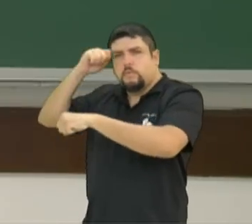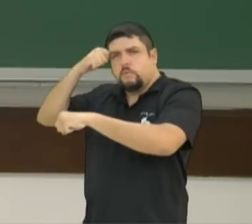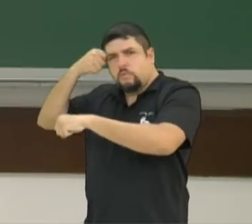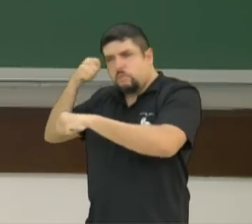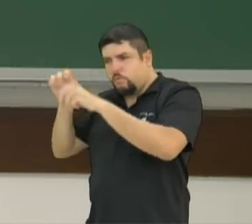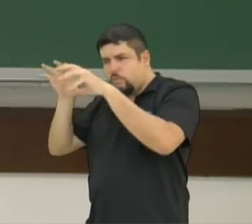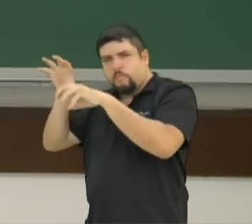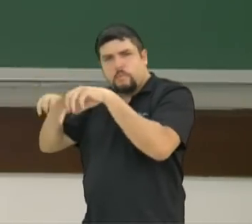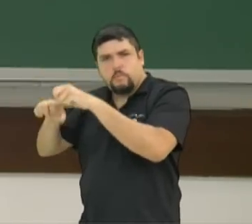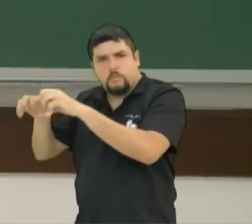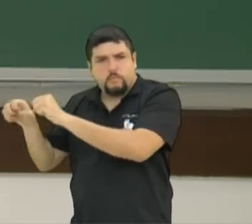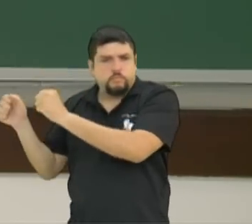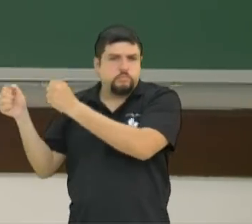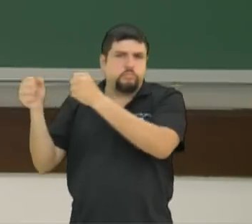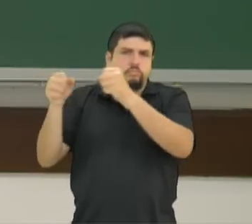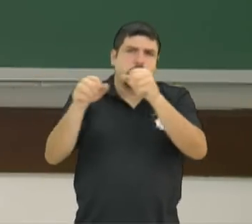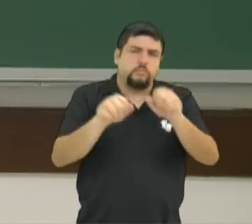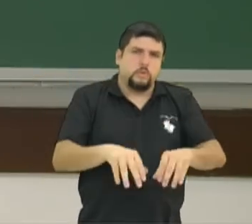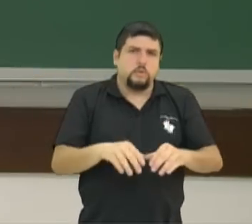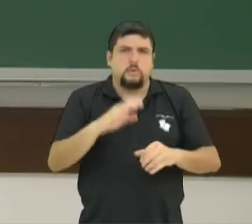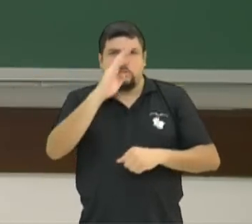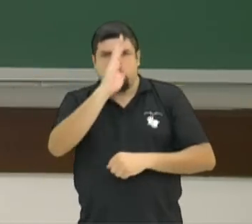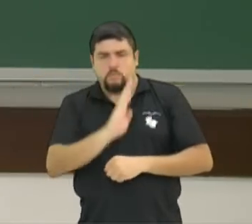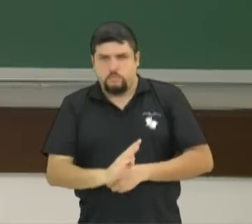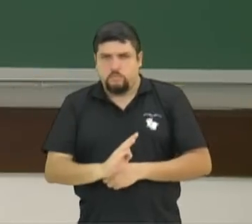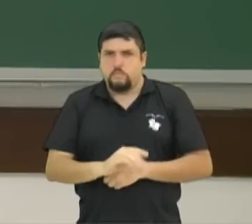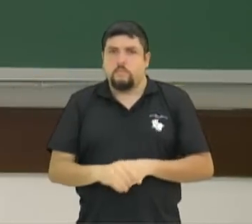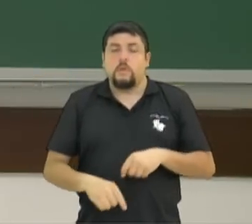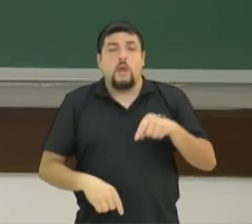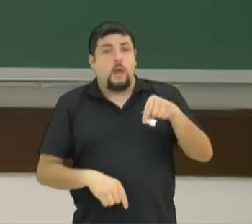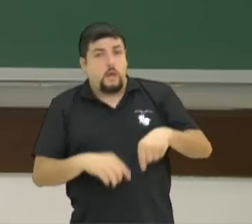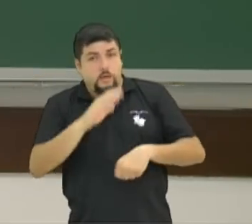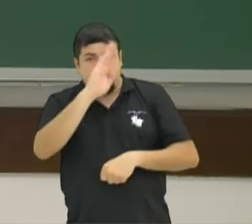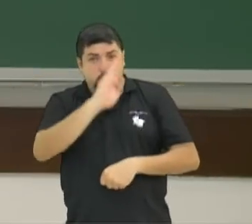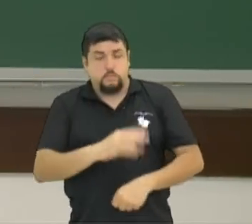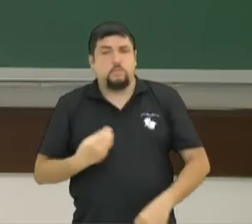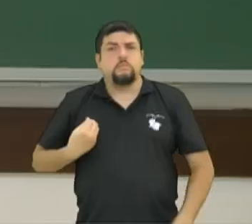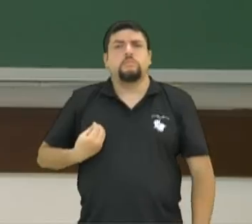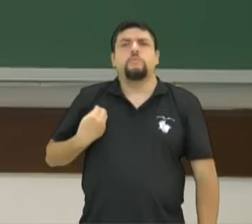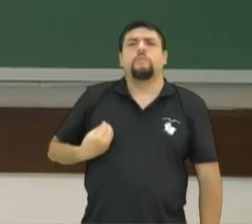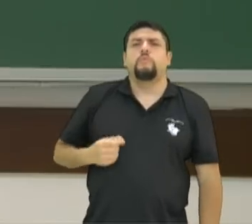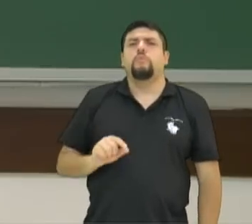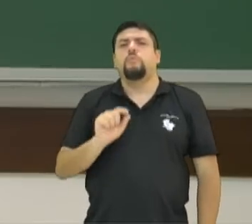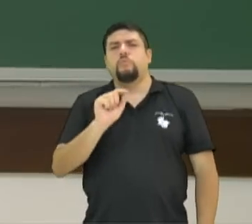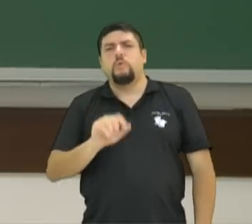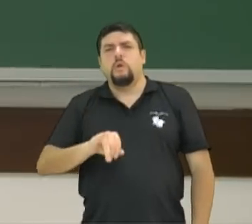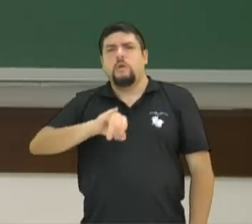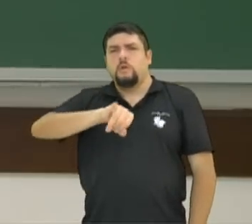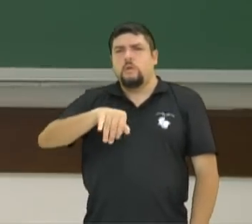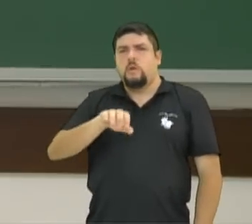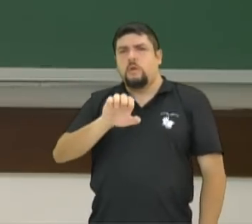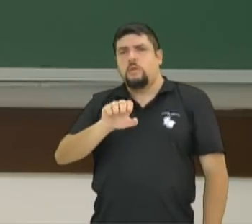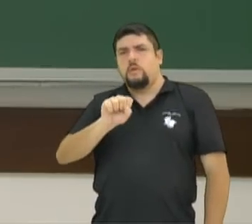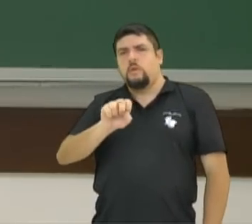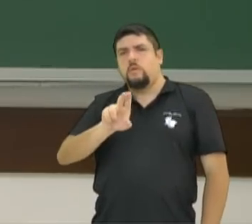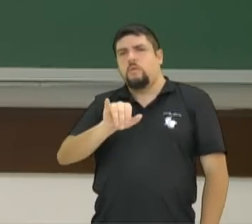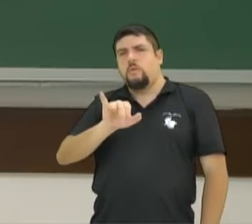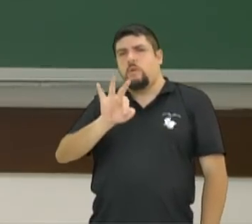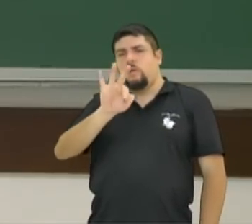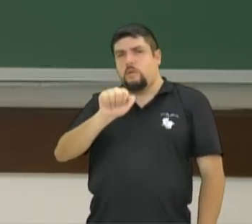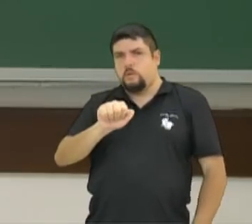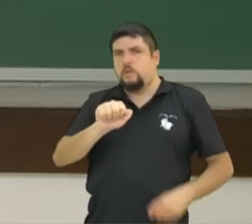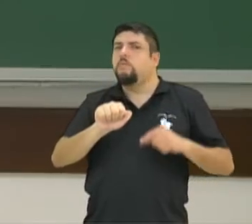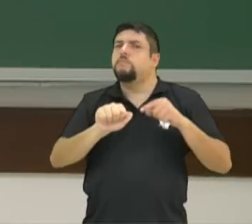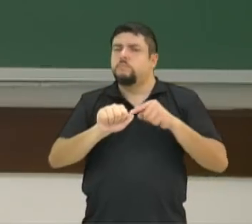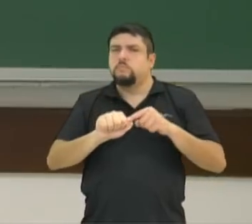Vale lembrar que havia a presença jesuítica aqui no Brasil e ela, de certa forma, proibia a escravização indígena.